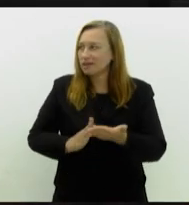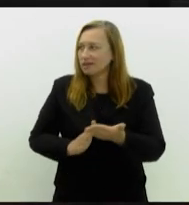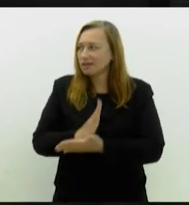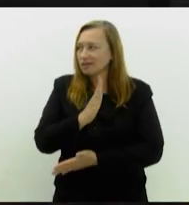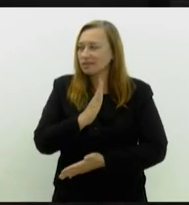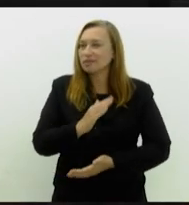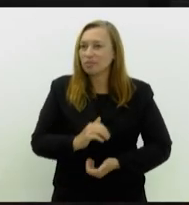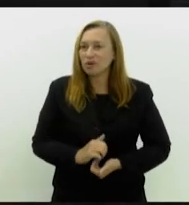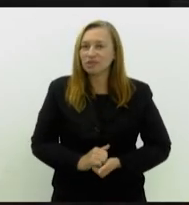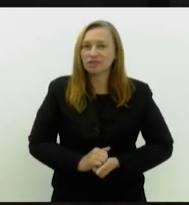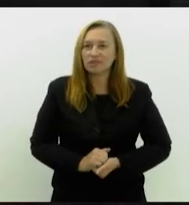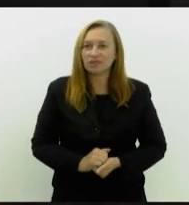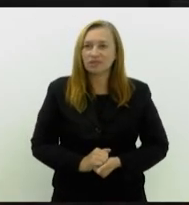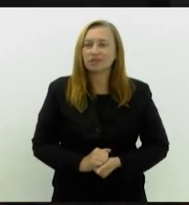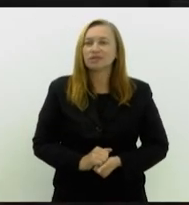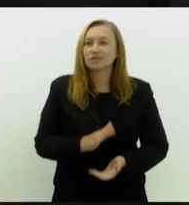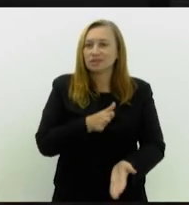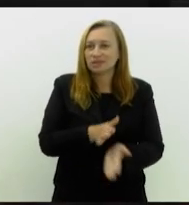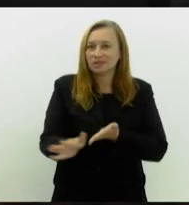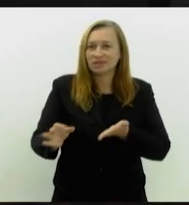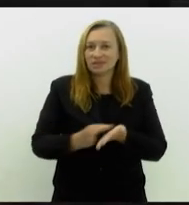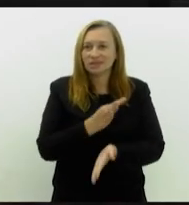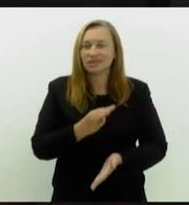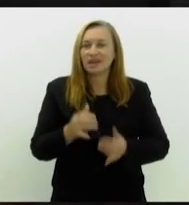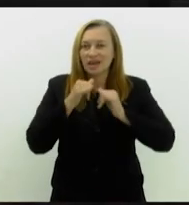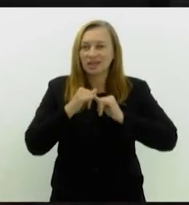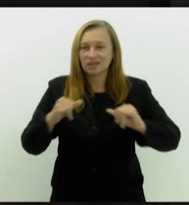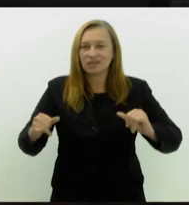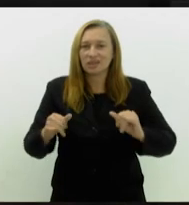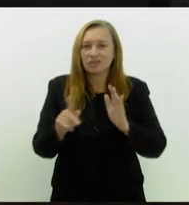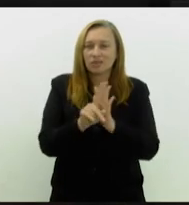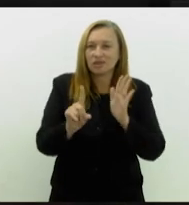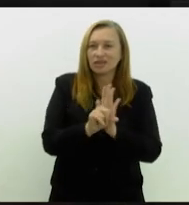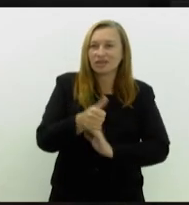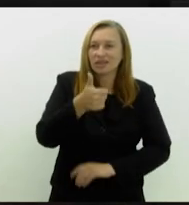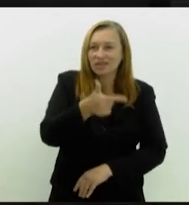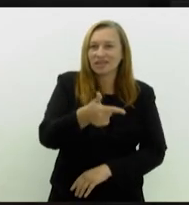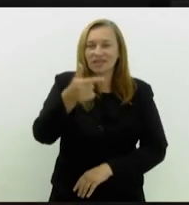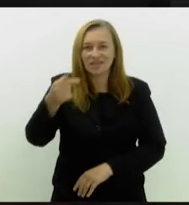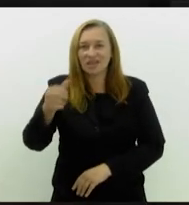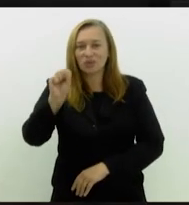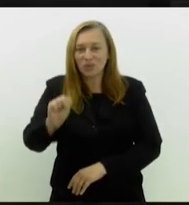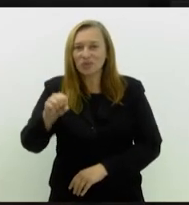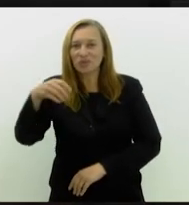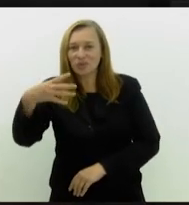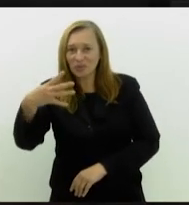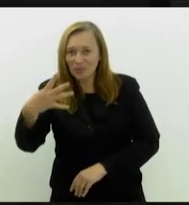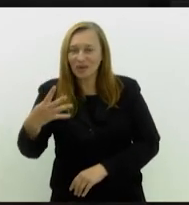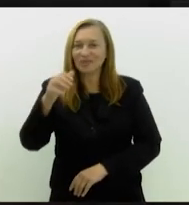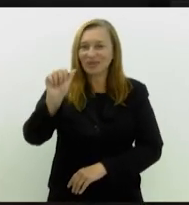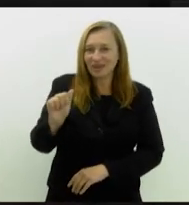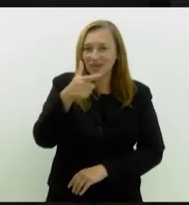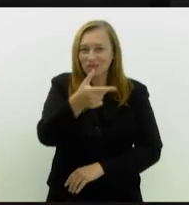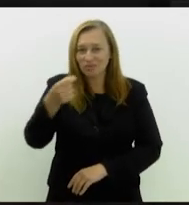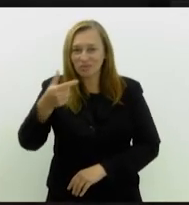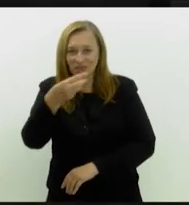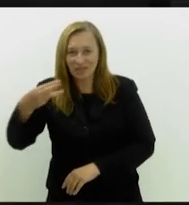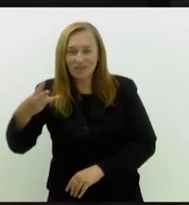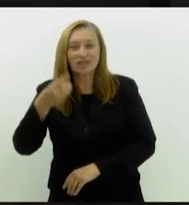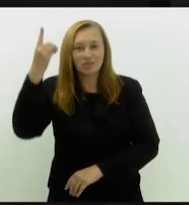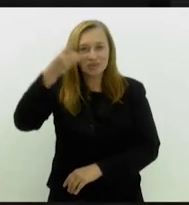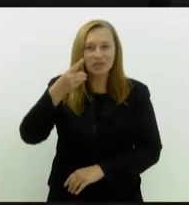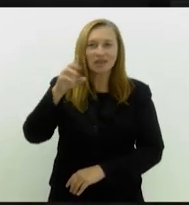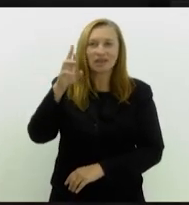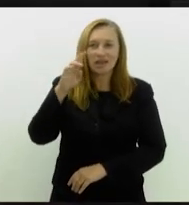estão aprovado vai autógrafo anuncio o projeto de lei número 1784 a de 2023 de autoria do